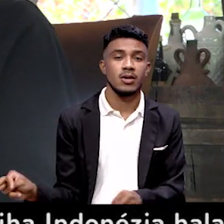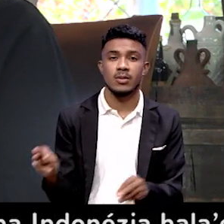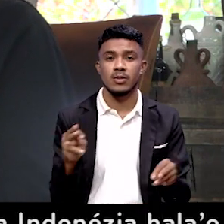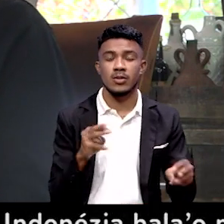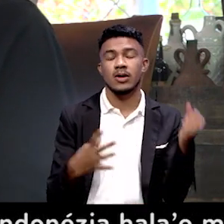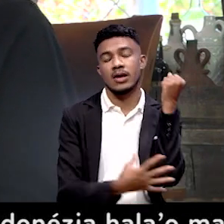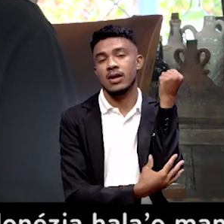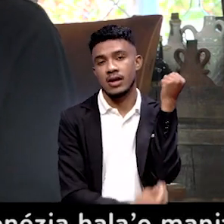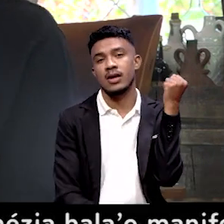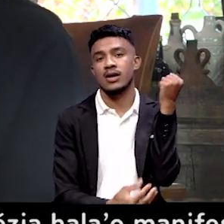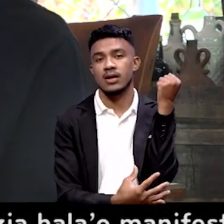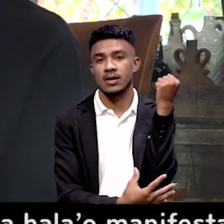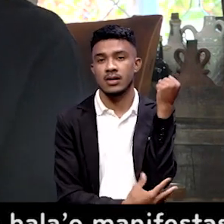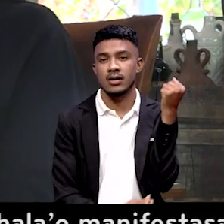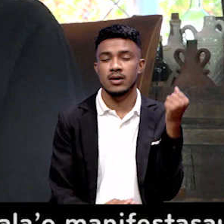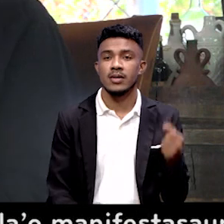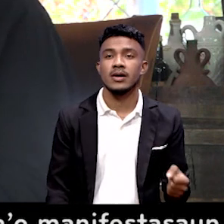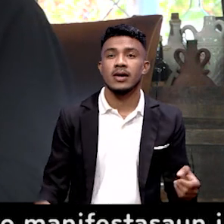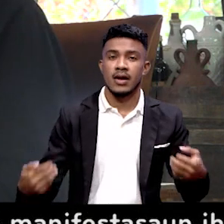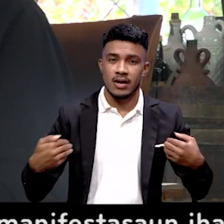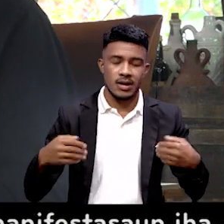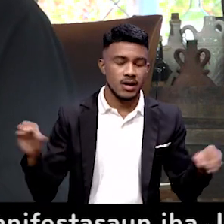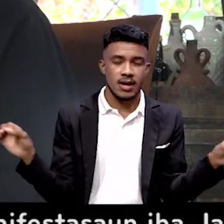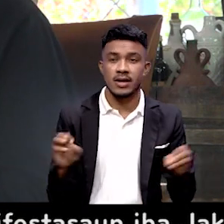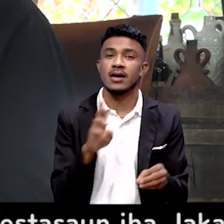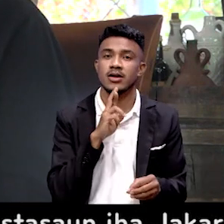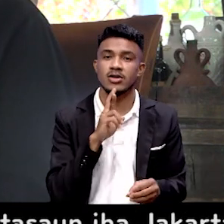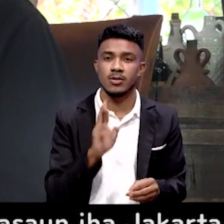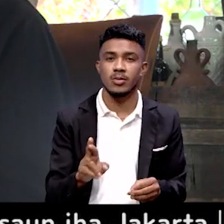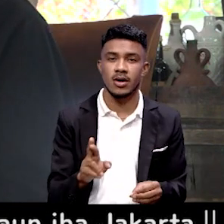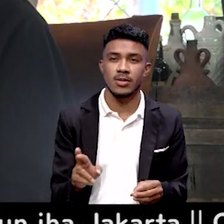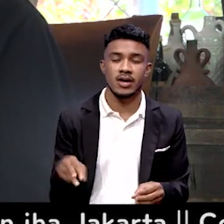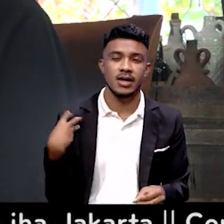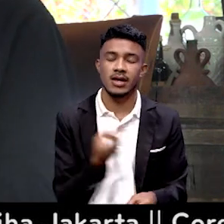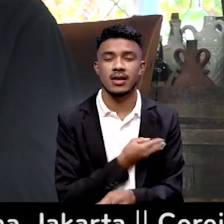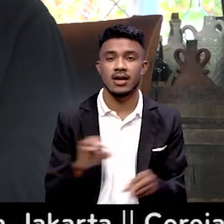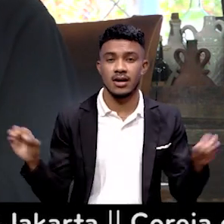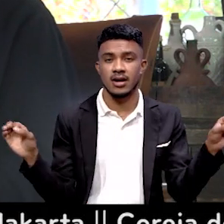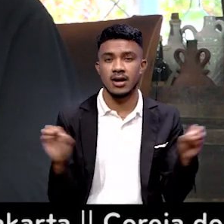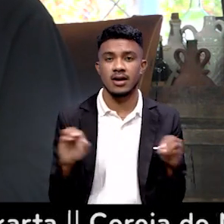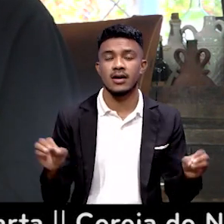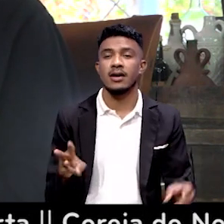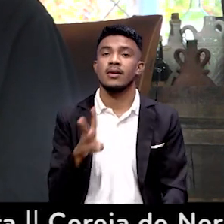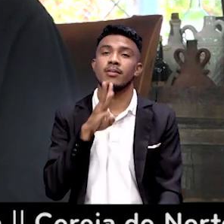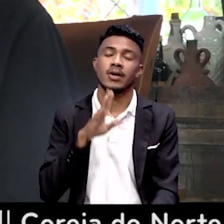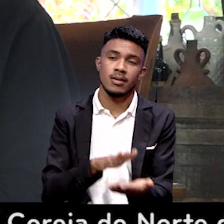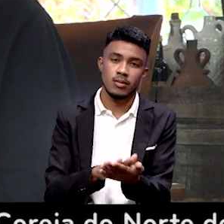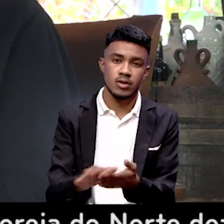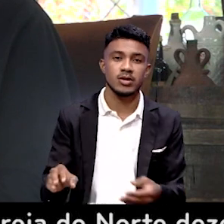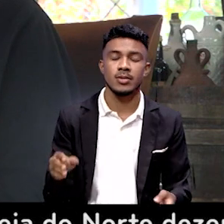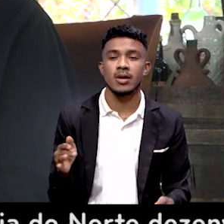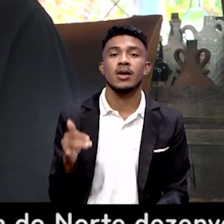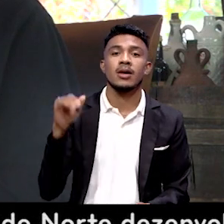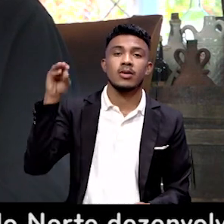a razão da subnutrição infantil, lei a razão que Italaia bemos tama aldeias